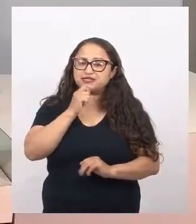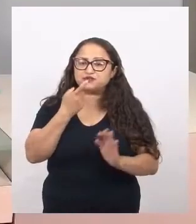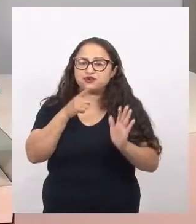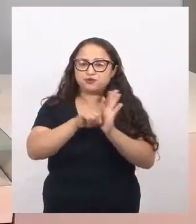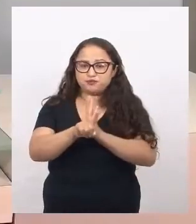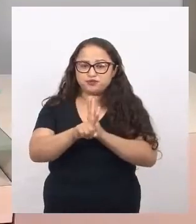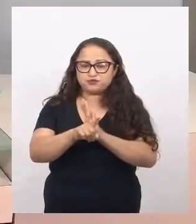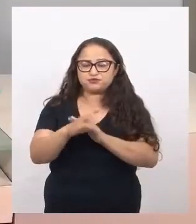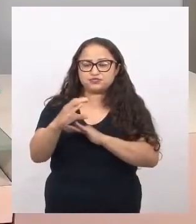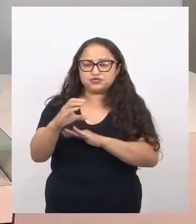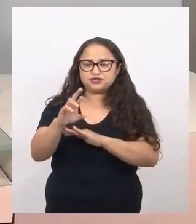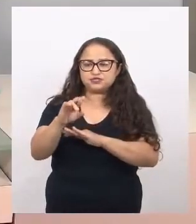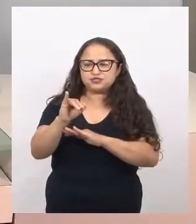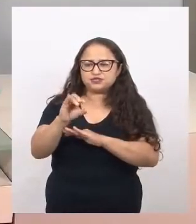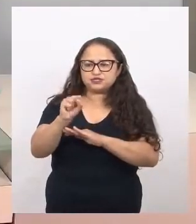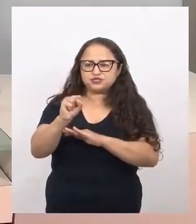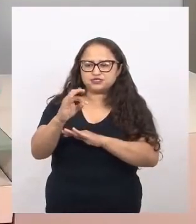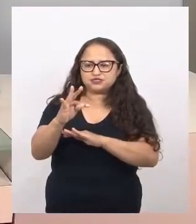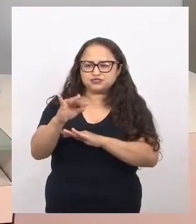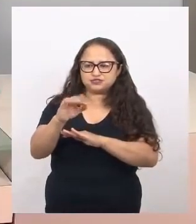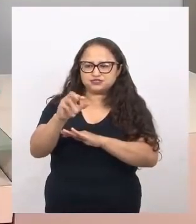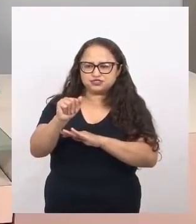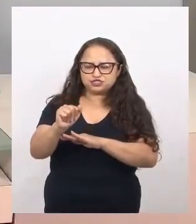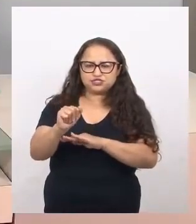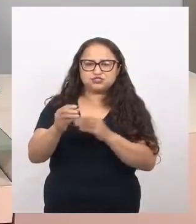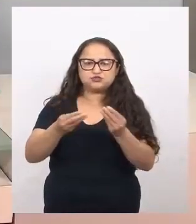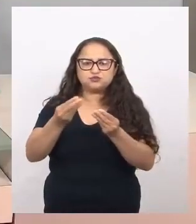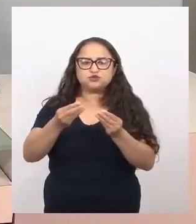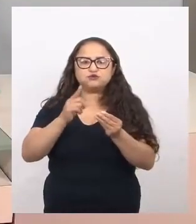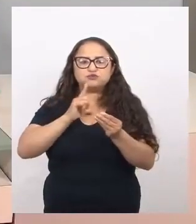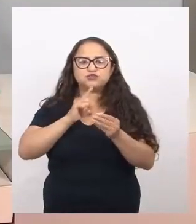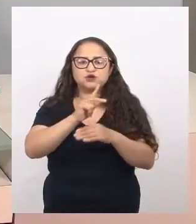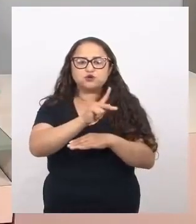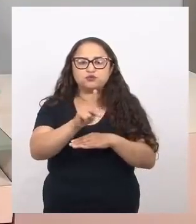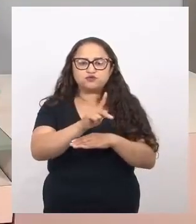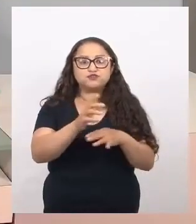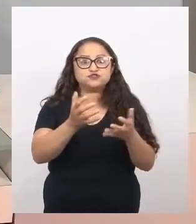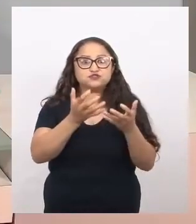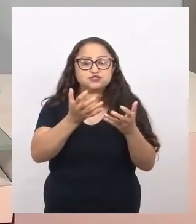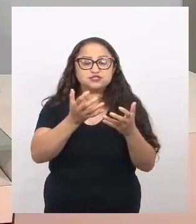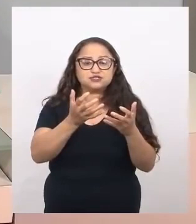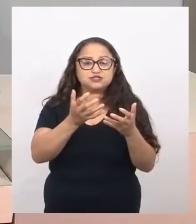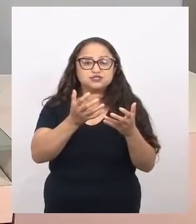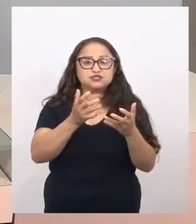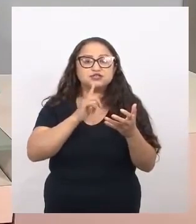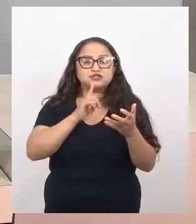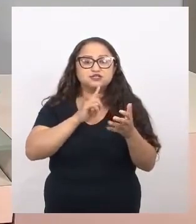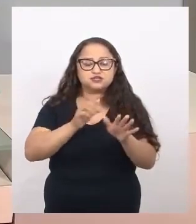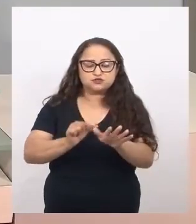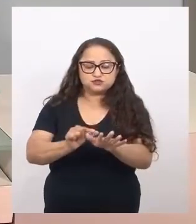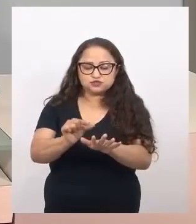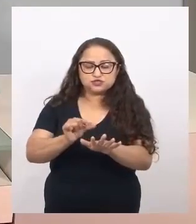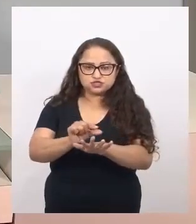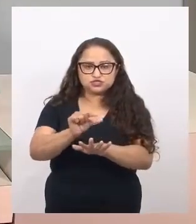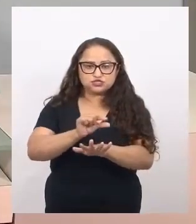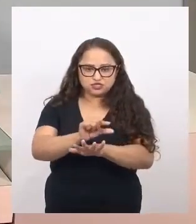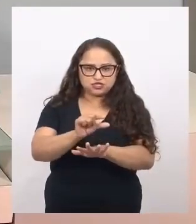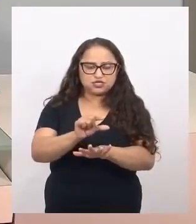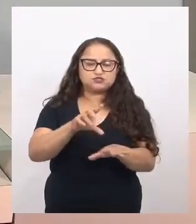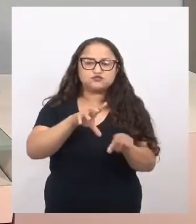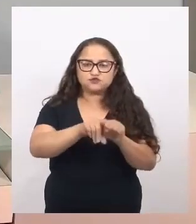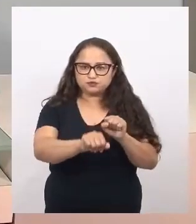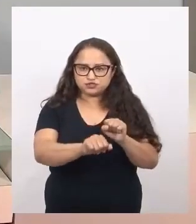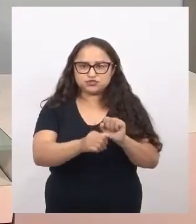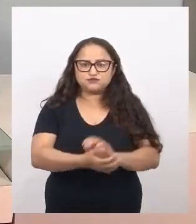a Cristina faz sobre a manifestação de interesse, no caso do professor que quiser pegar itinerários, os componentes do